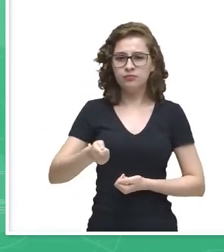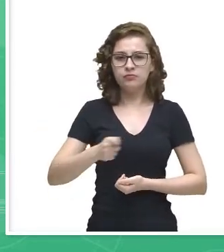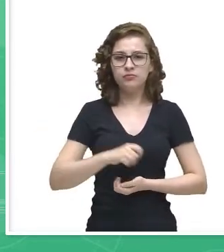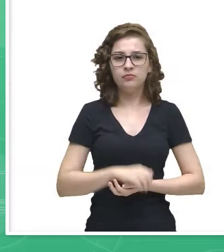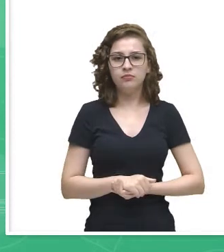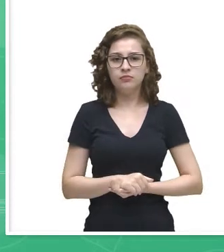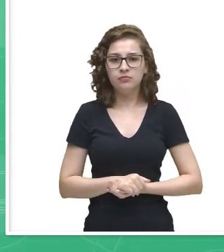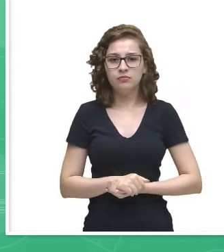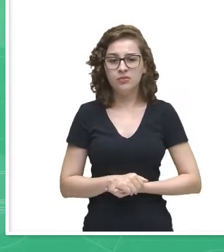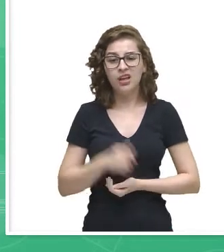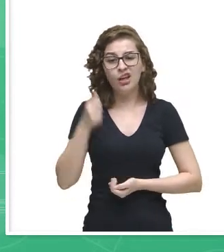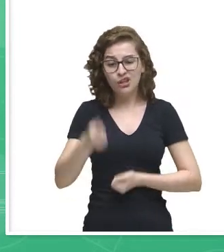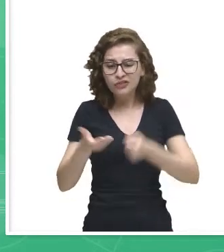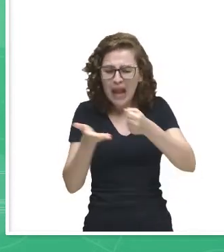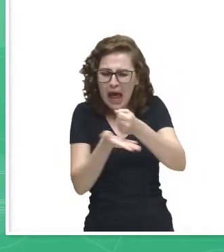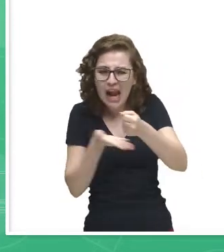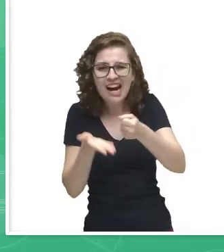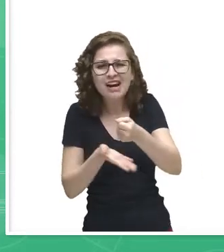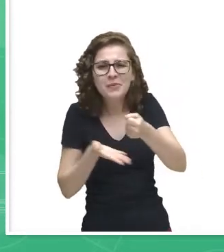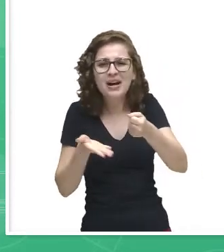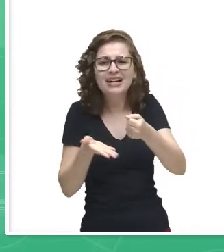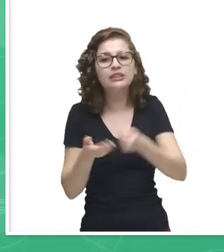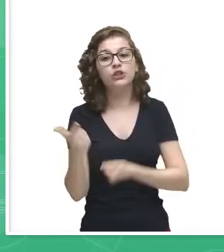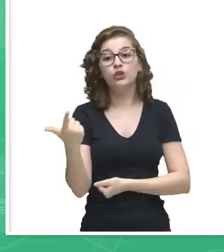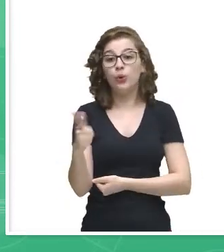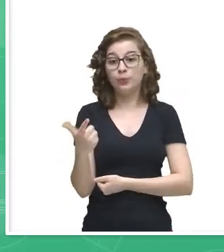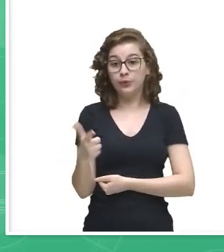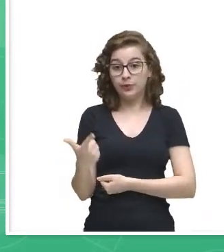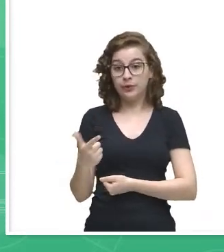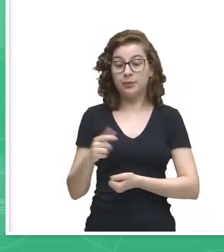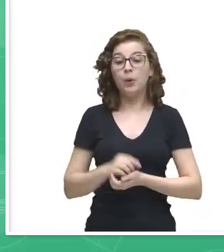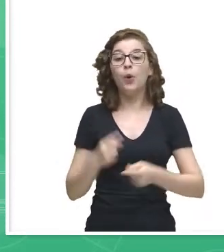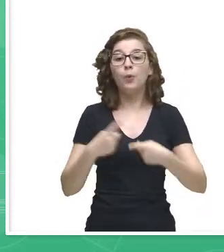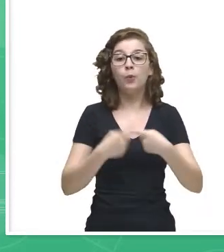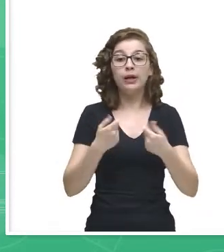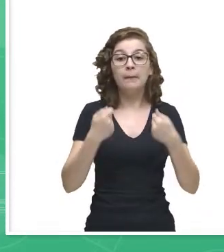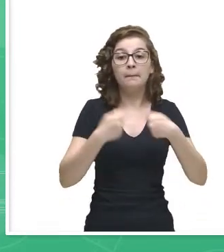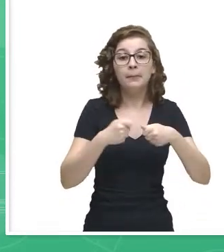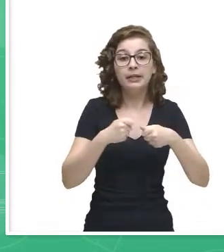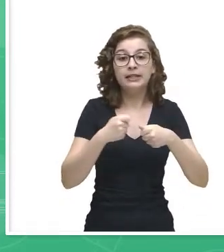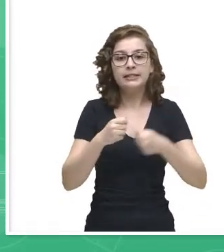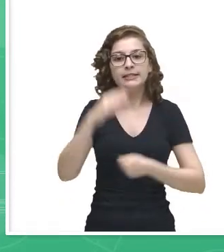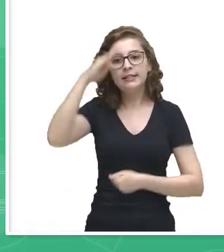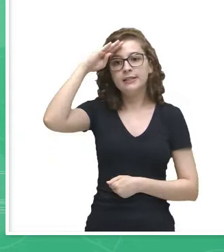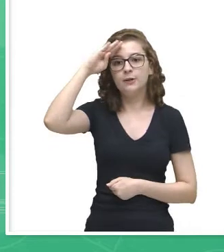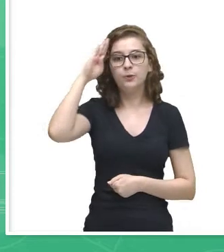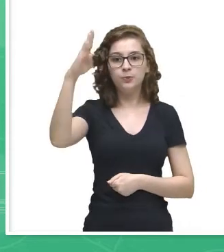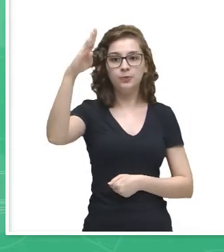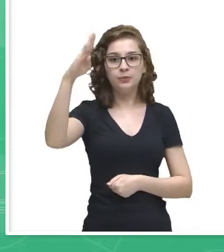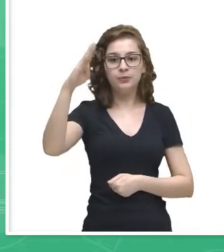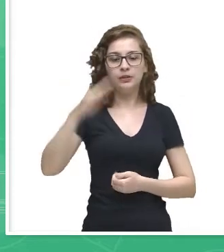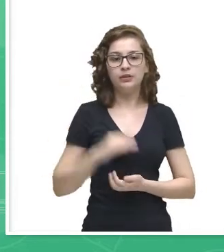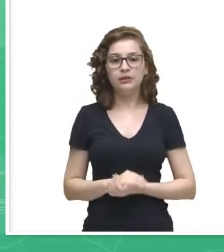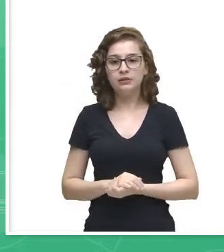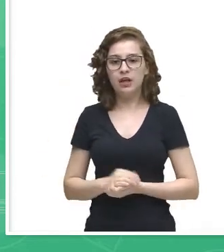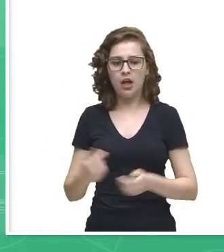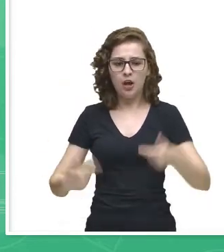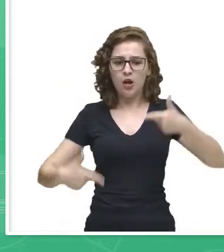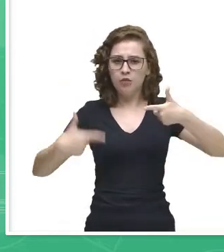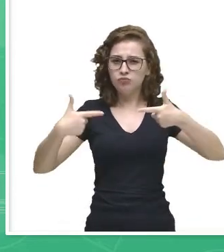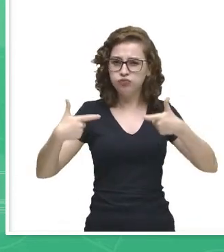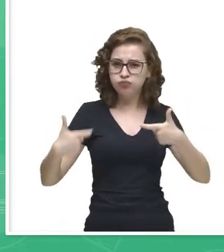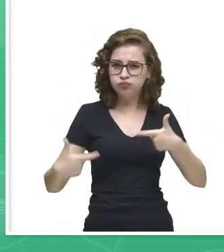se sustentam, né, sem esse braço militar, esse braço das armas.